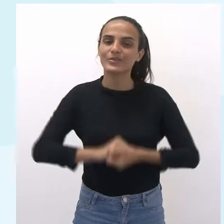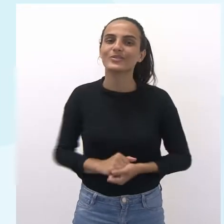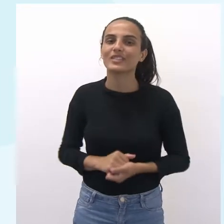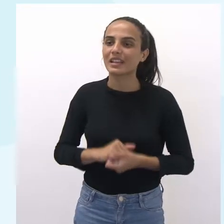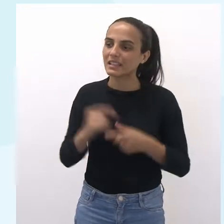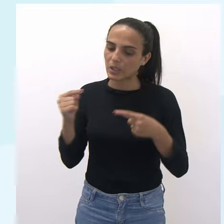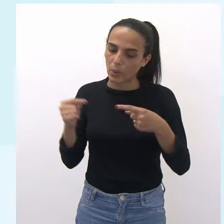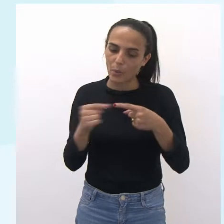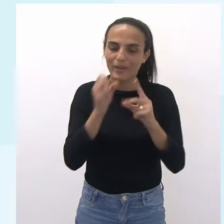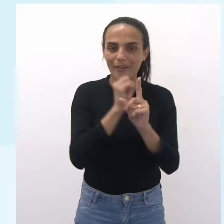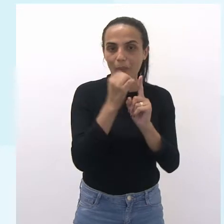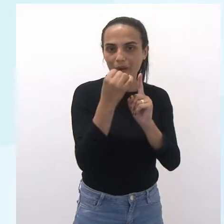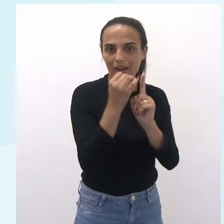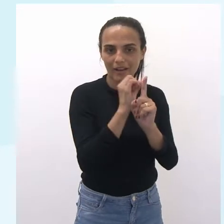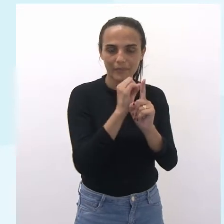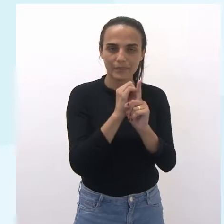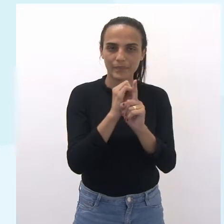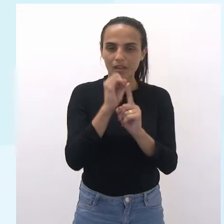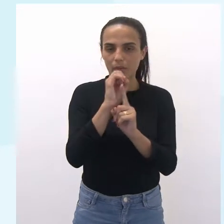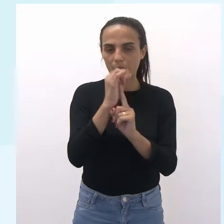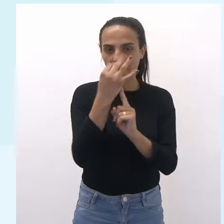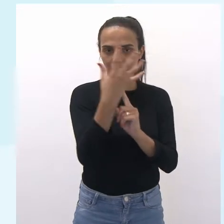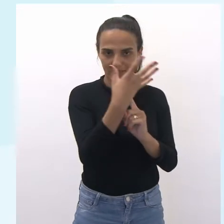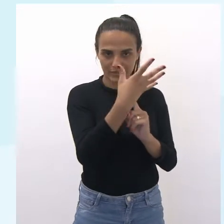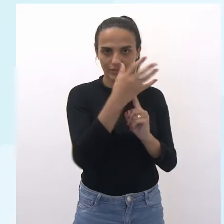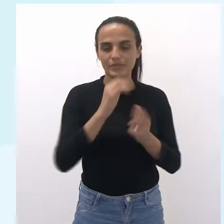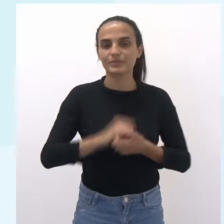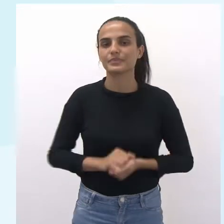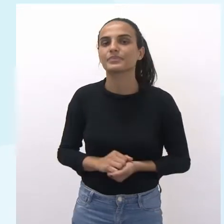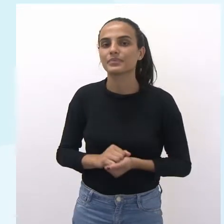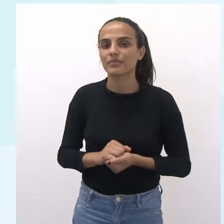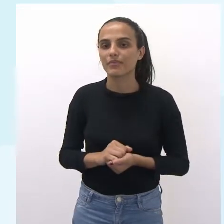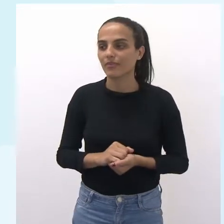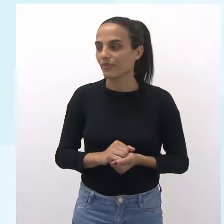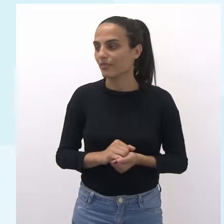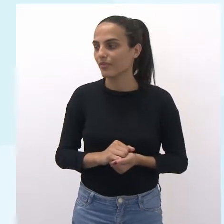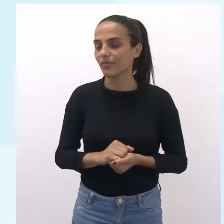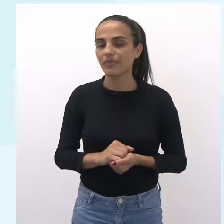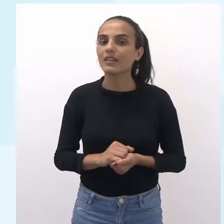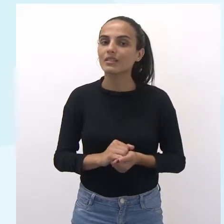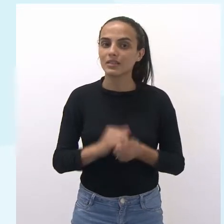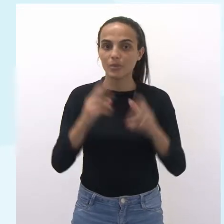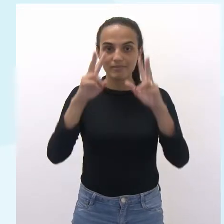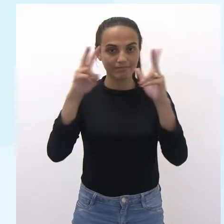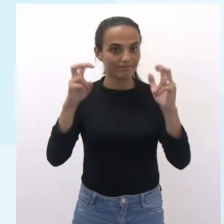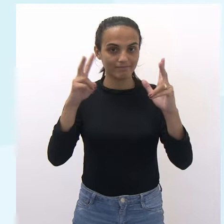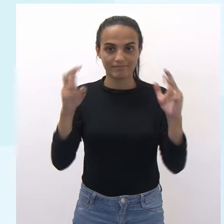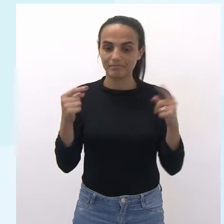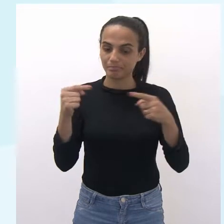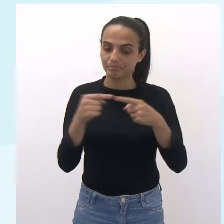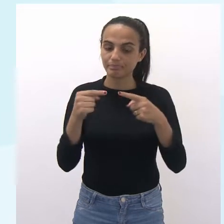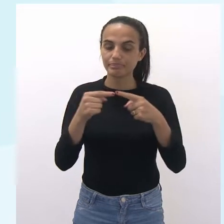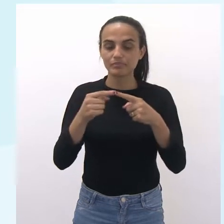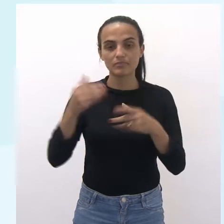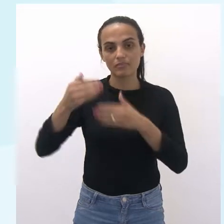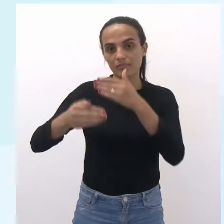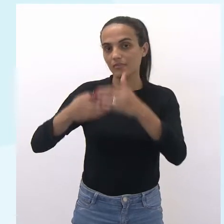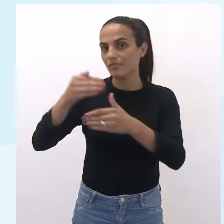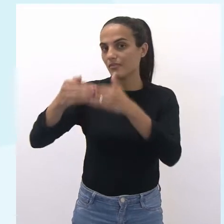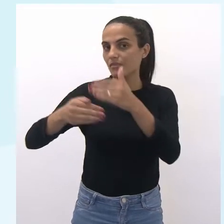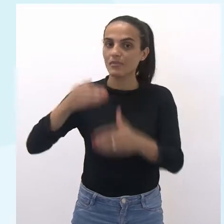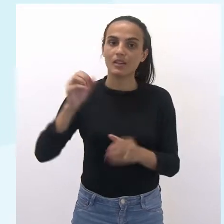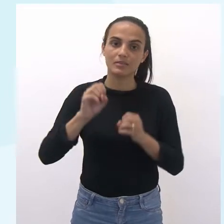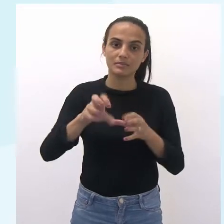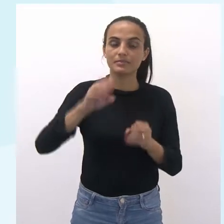a arte em geral. Então, diversificar todo o conteúdo é importantíssimo no processo de ensino e